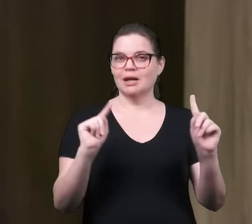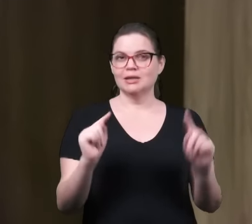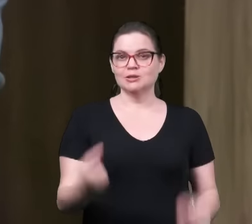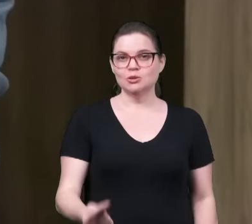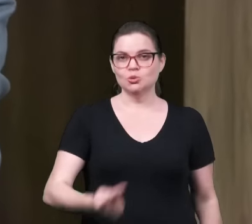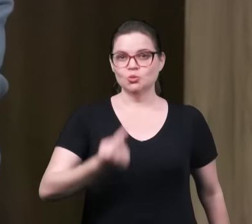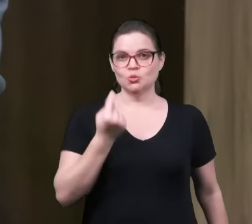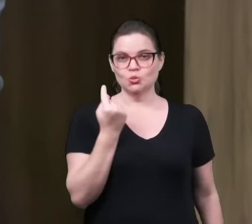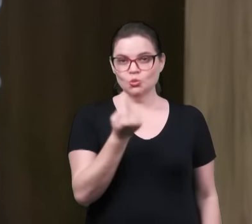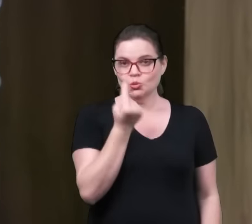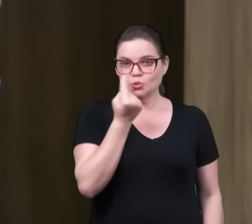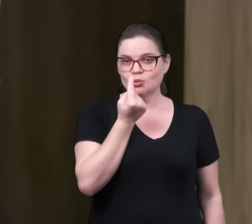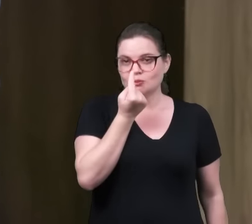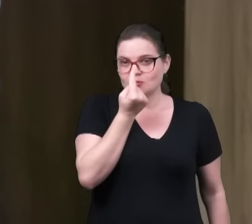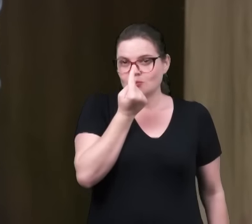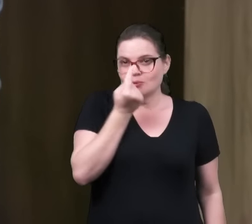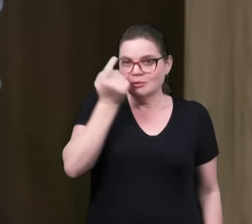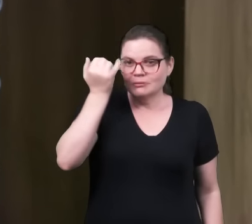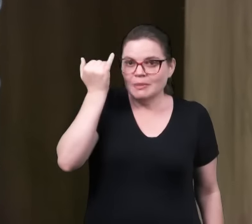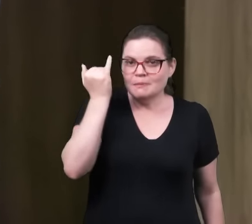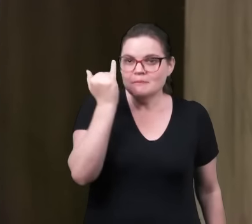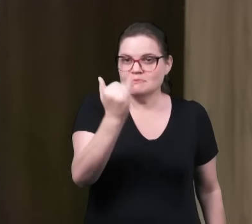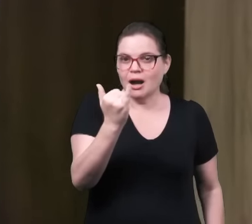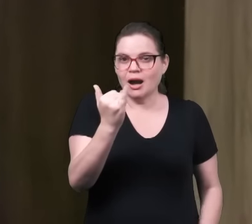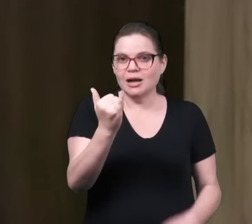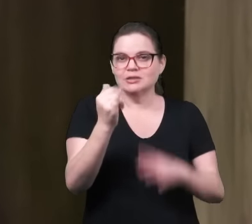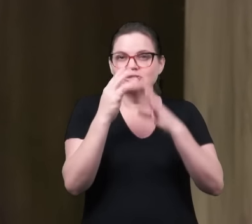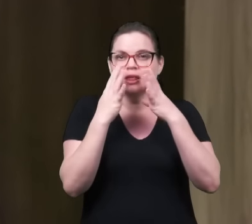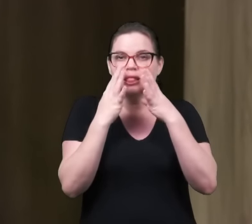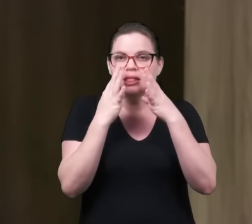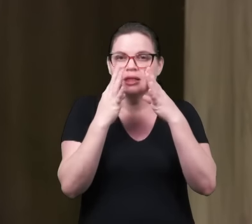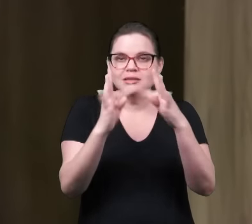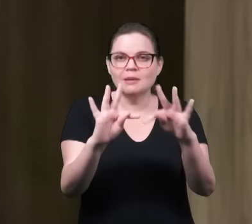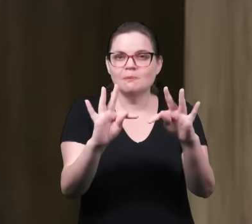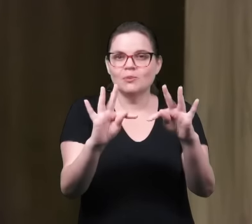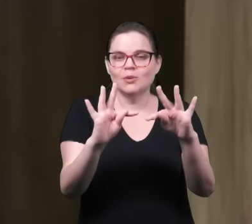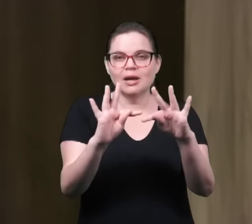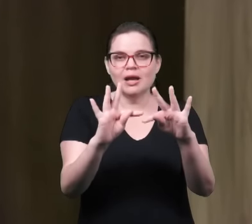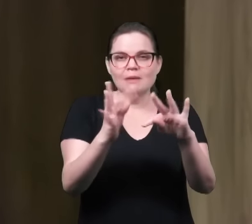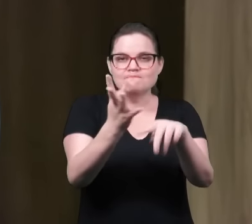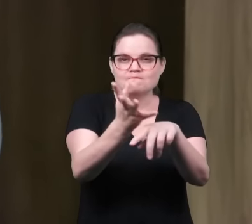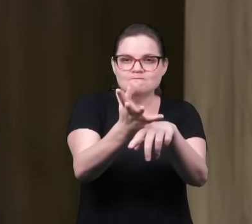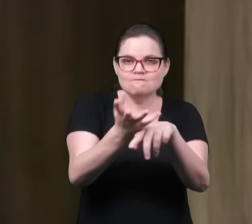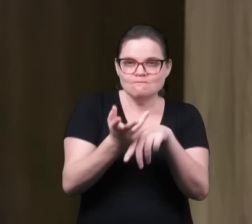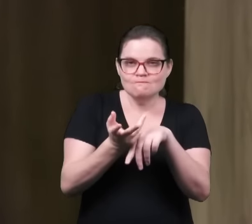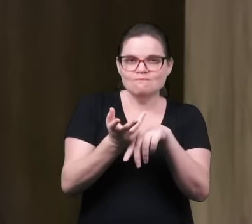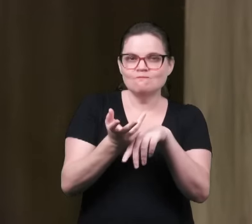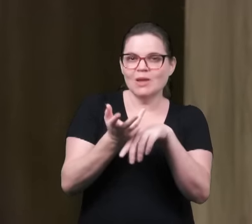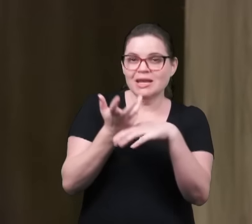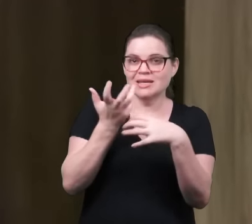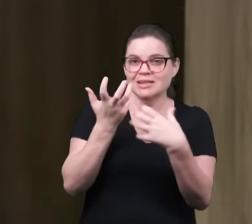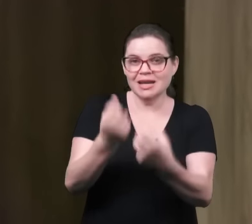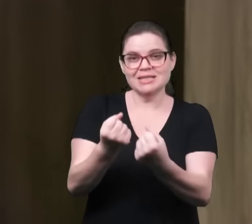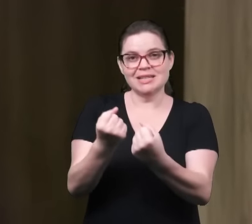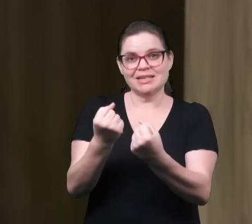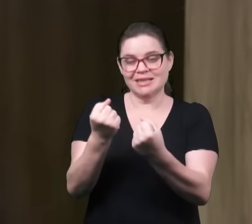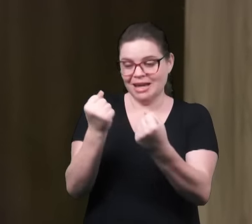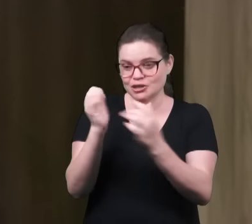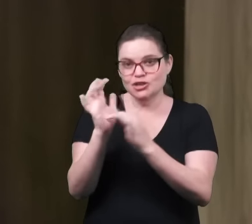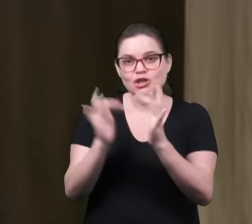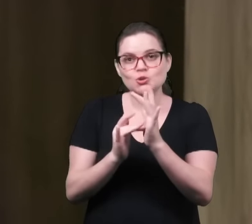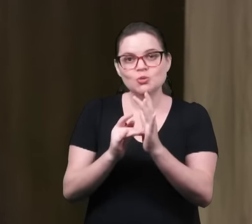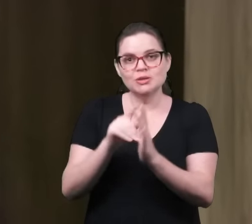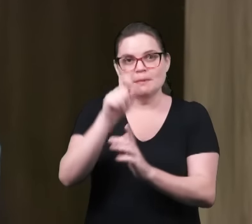palavra e um ato como este de alguém que aceita Jesus na sua vida, na vida dessa